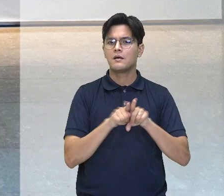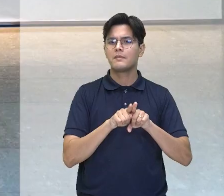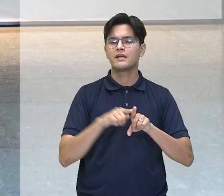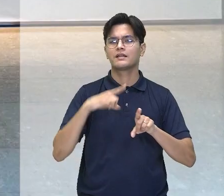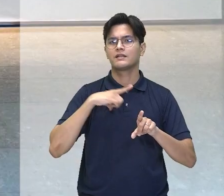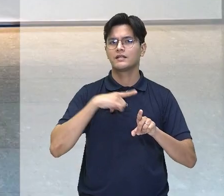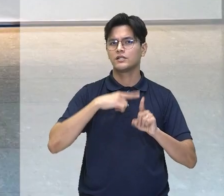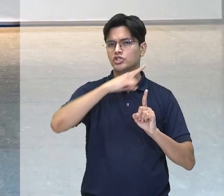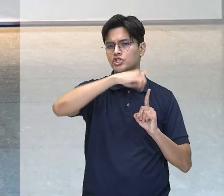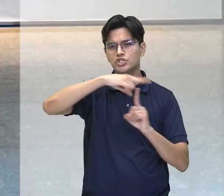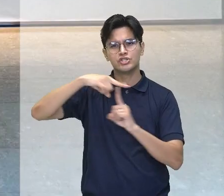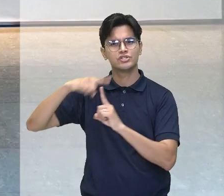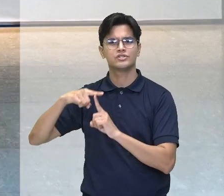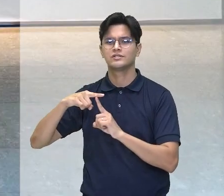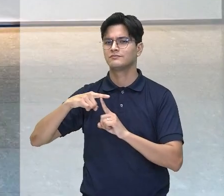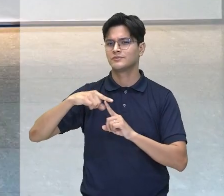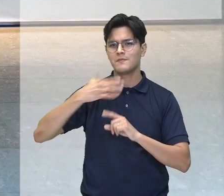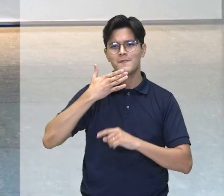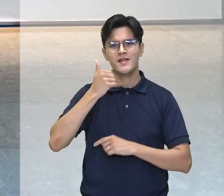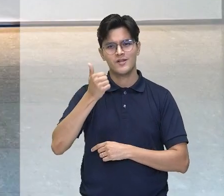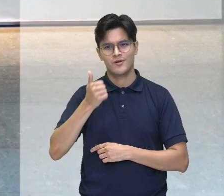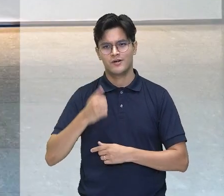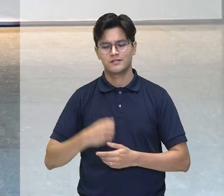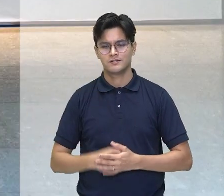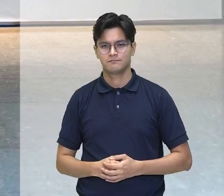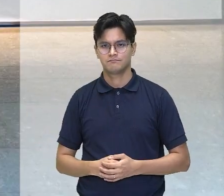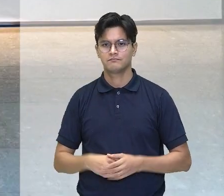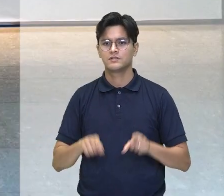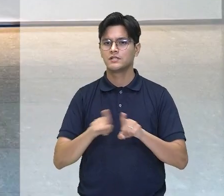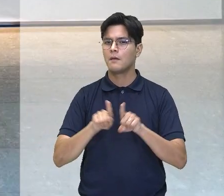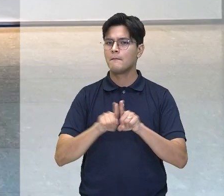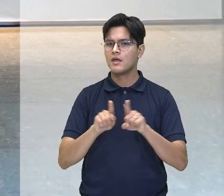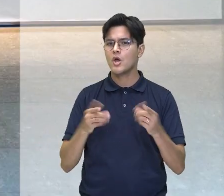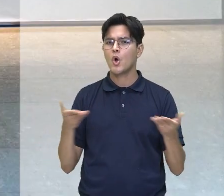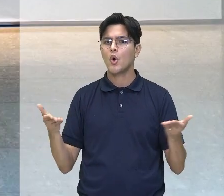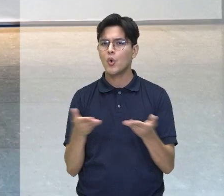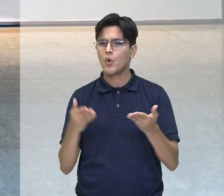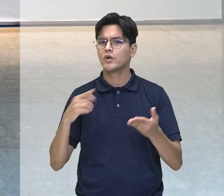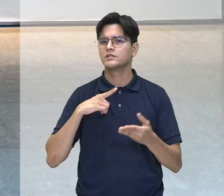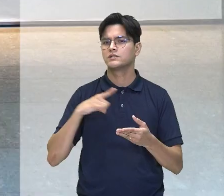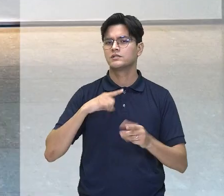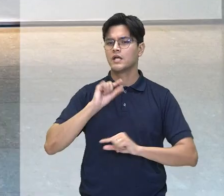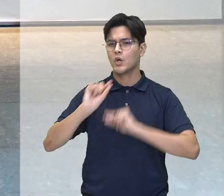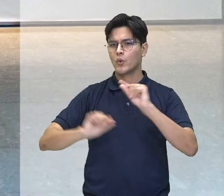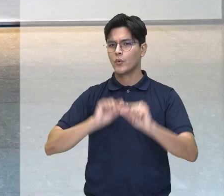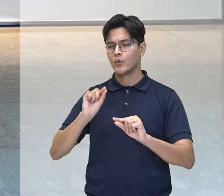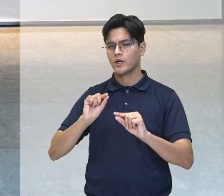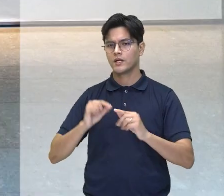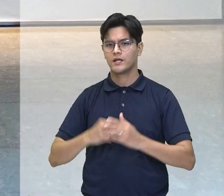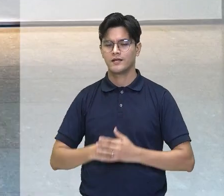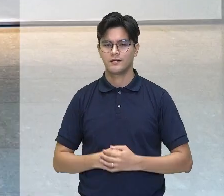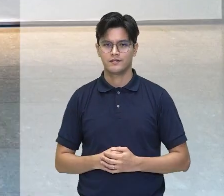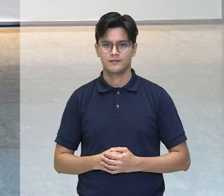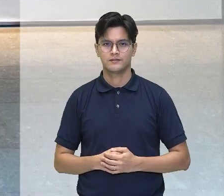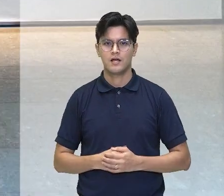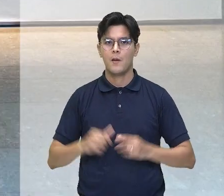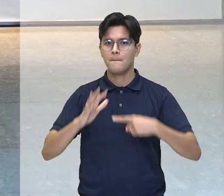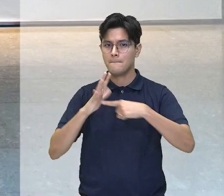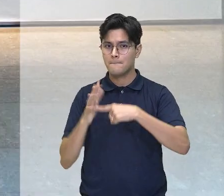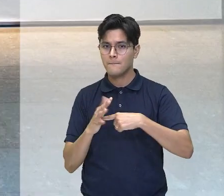o seu surgimento. E hoje nós temos aí o avanço que inclui, dentro da tecnologia dos automóveis,